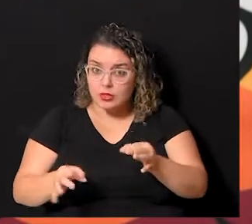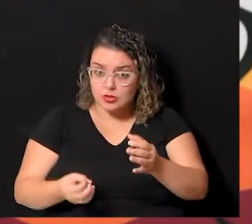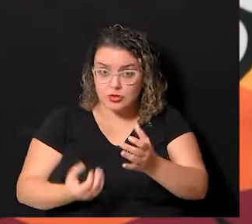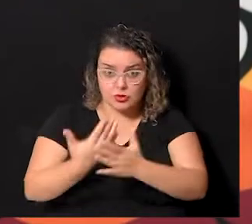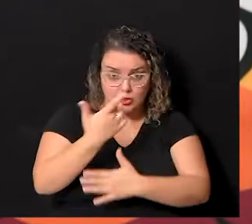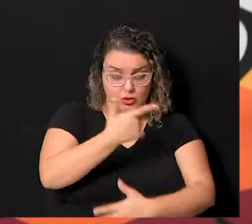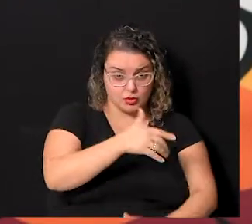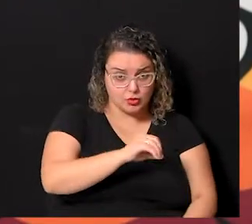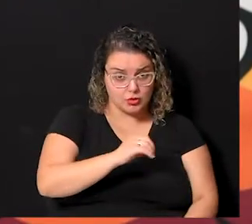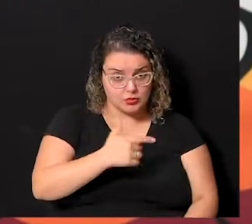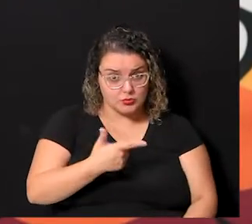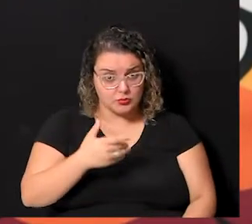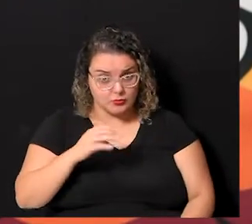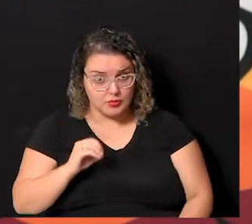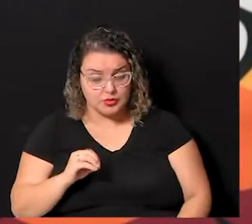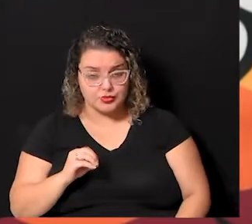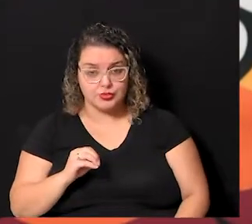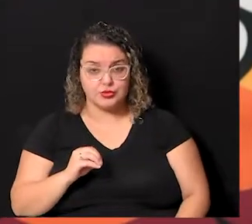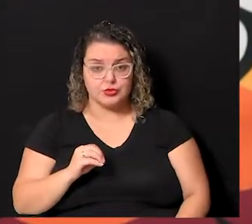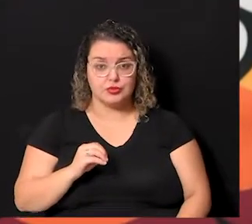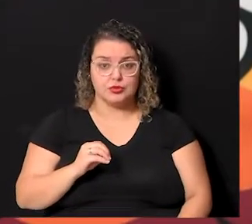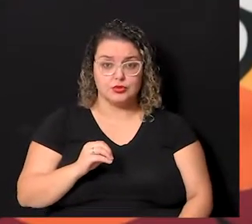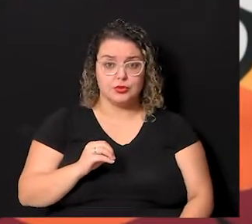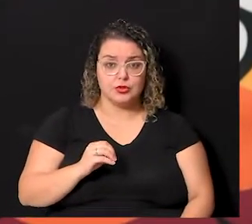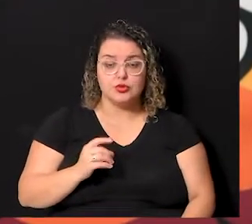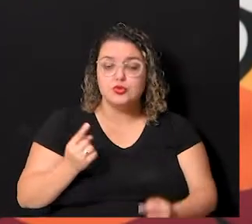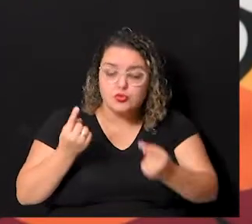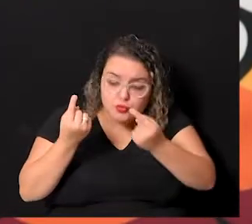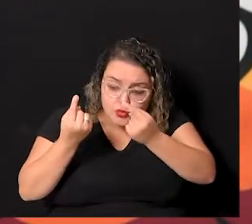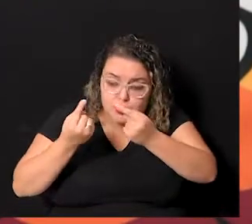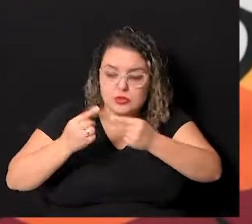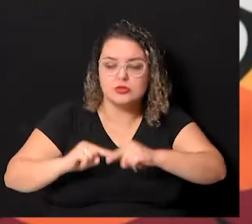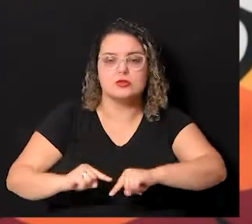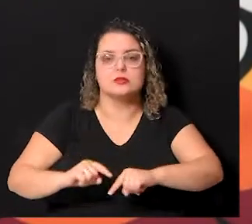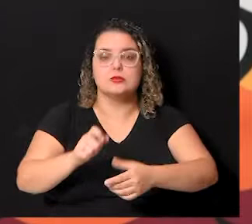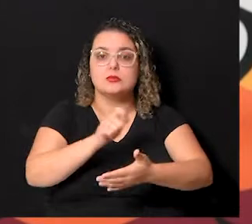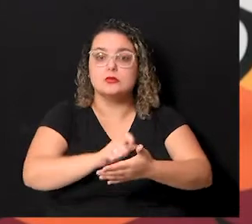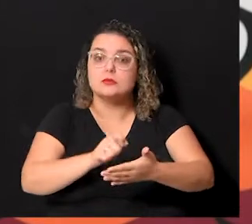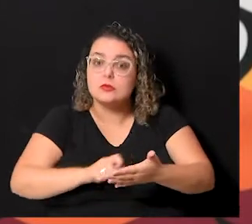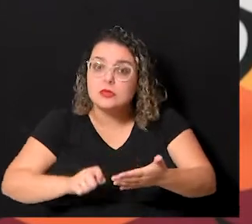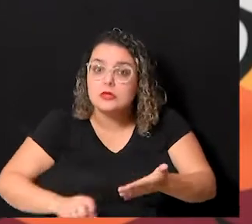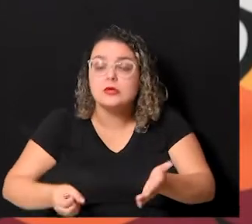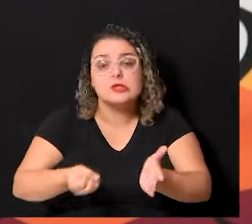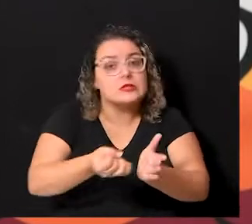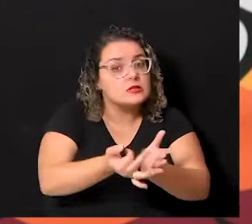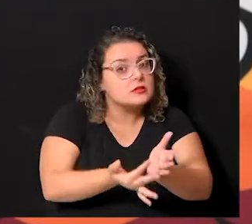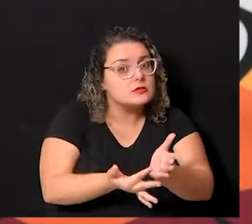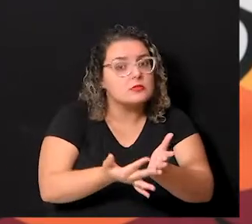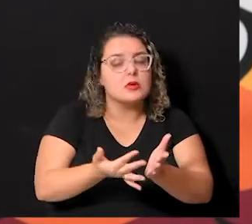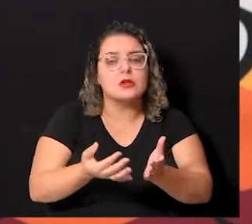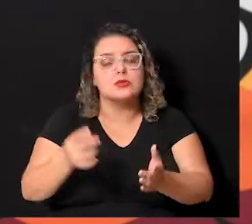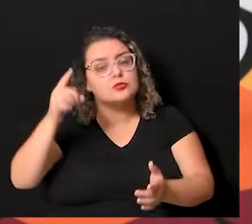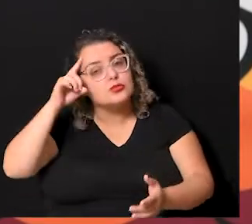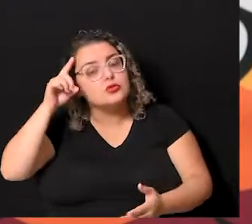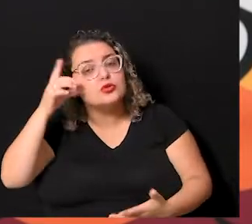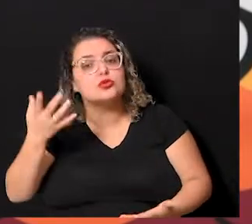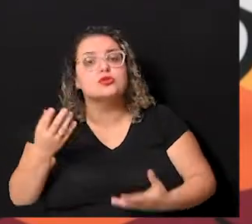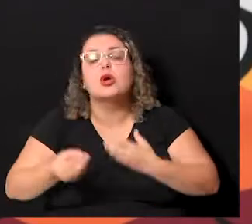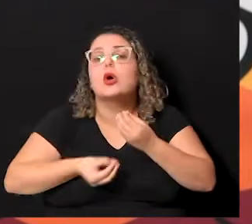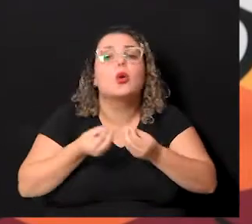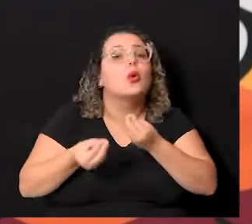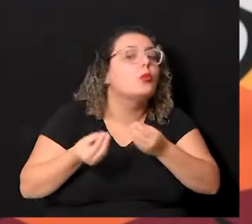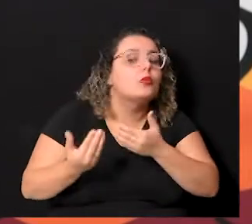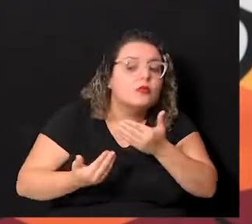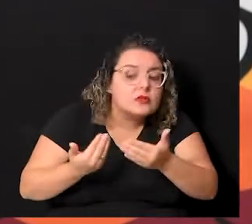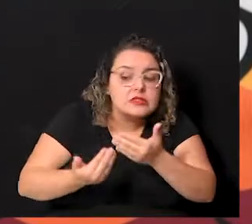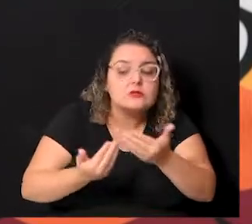lá em 2020 e aí ele nasceu de um desafio de escrever várias páginas por dia. Conta um pouquinho mais desse